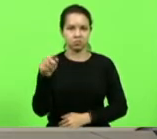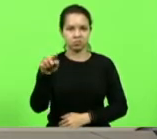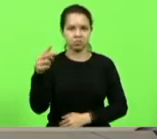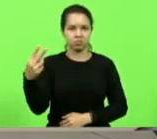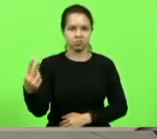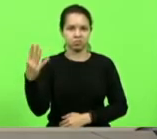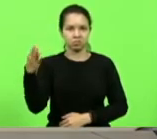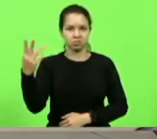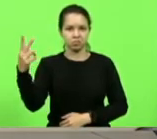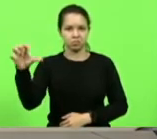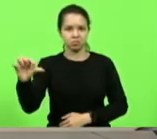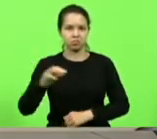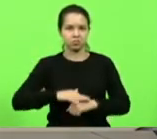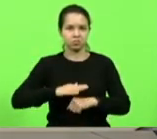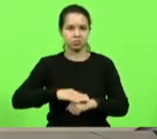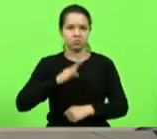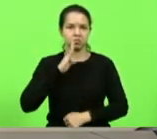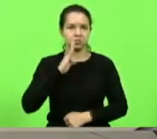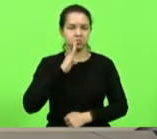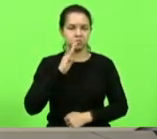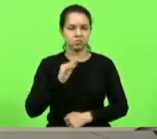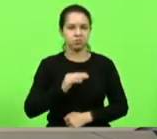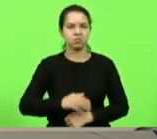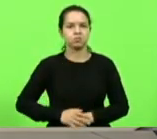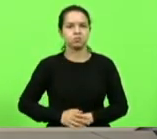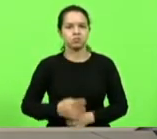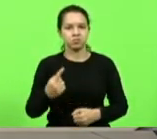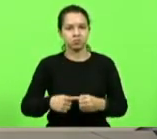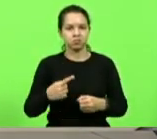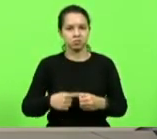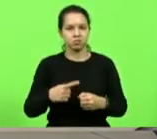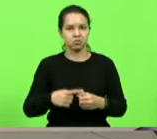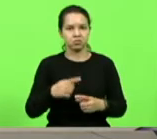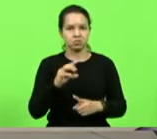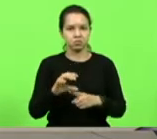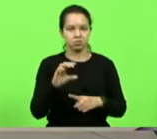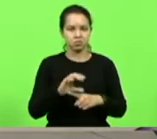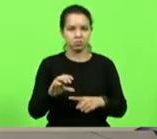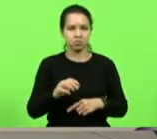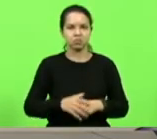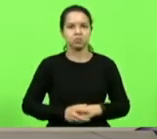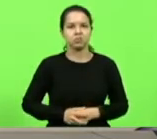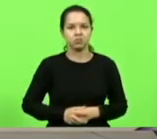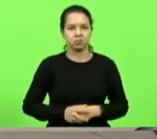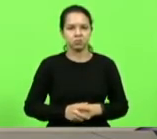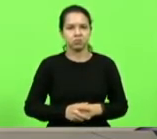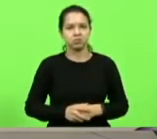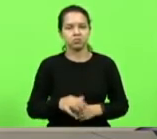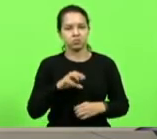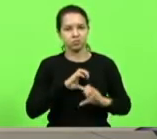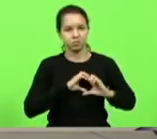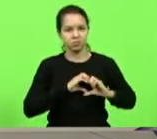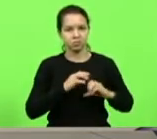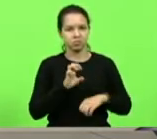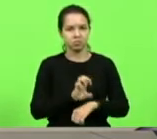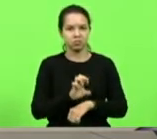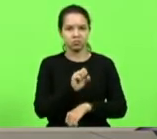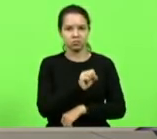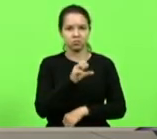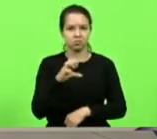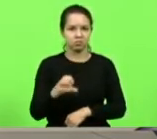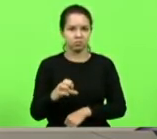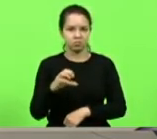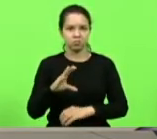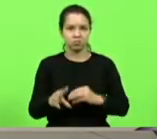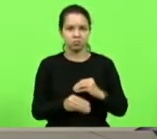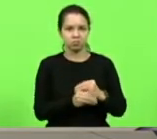362.2/2019, autor deputado Nilson Berlanda. Reconhece o município de Curitibanos como o coração do estado de Santa Catarina, com emenda substitutiva global e